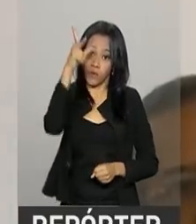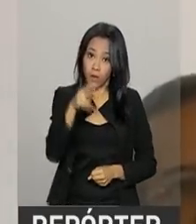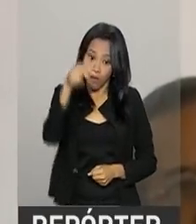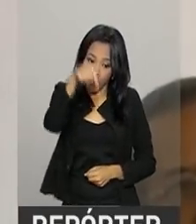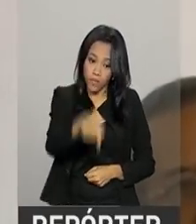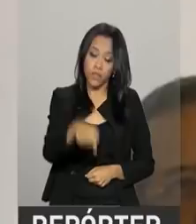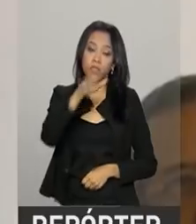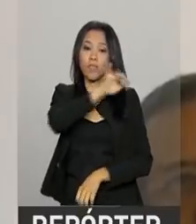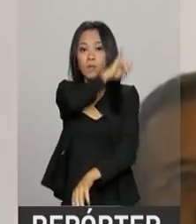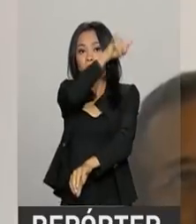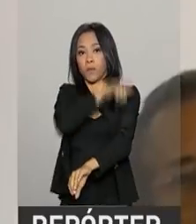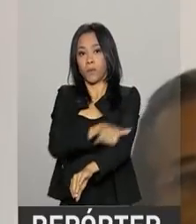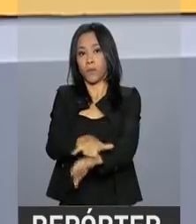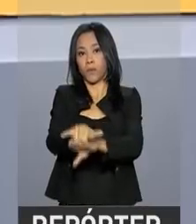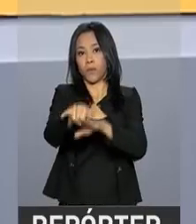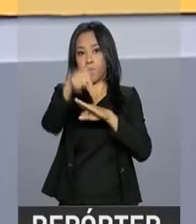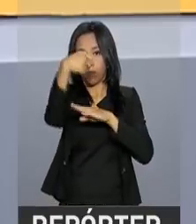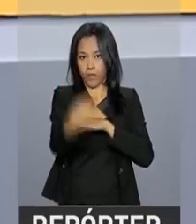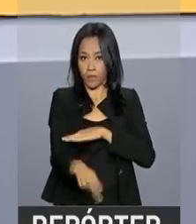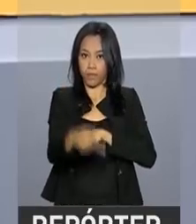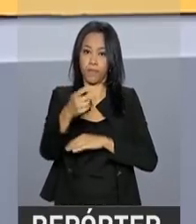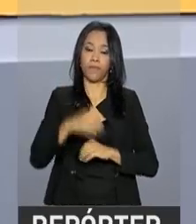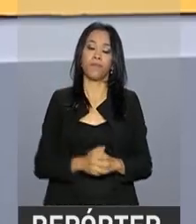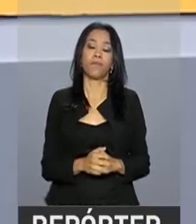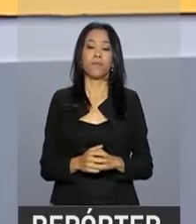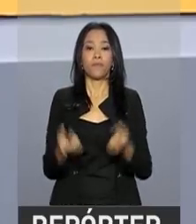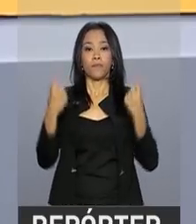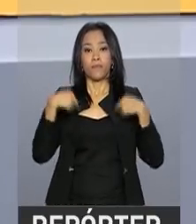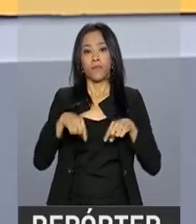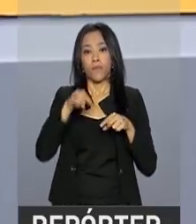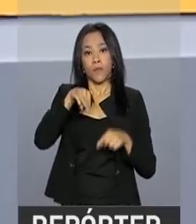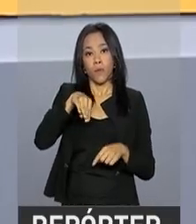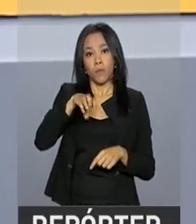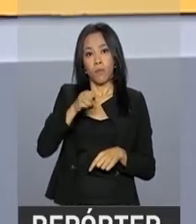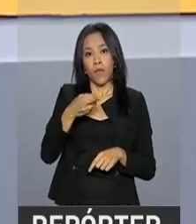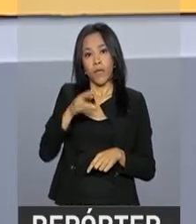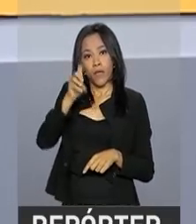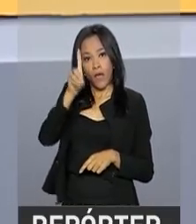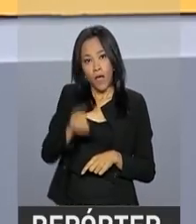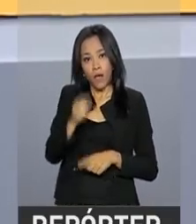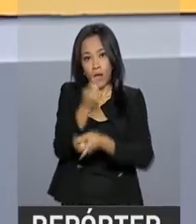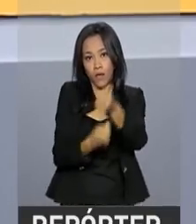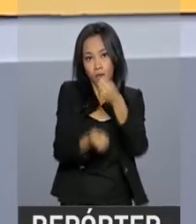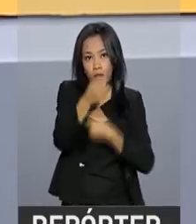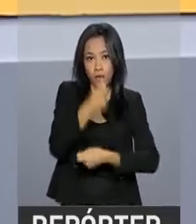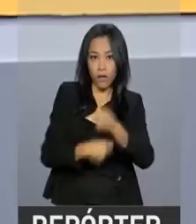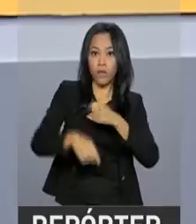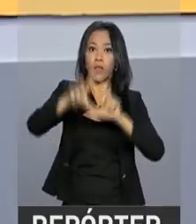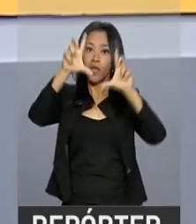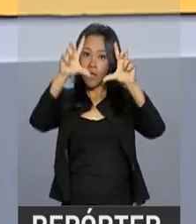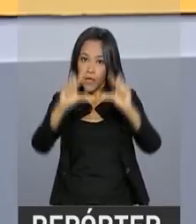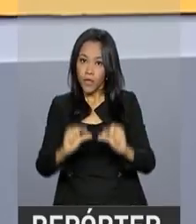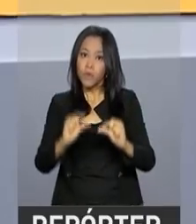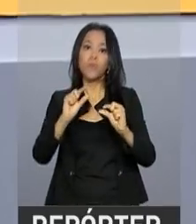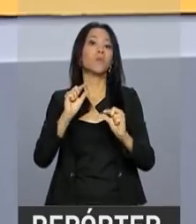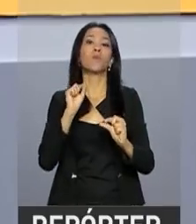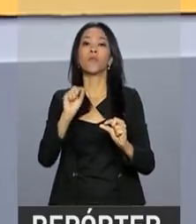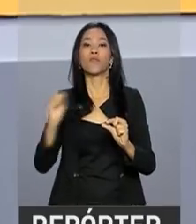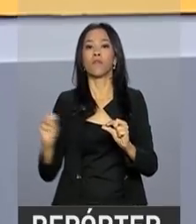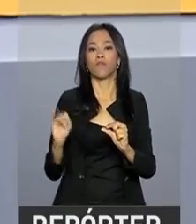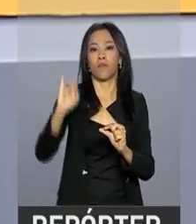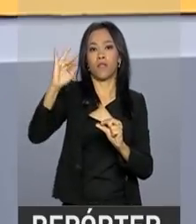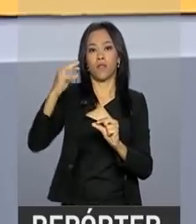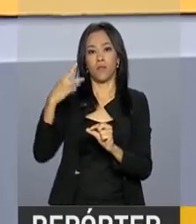aeroporto de Vitória. O mercado financeiro reduziu ainda mais a estimativa de inflação, agora para